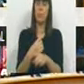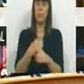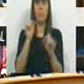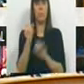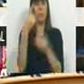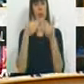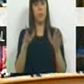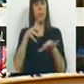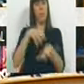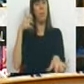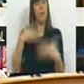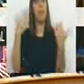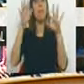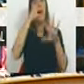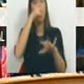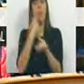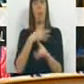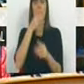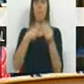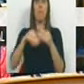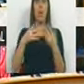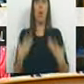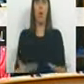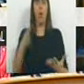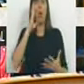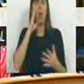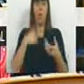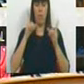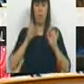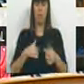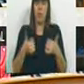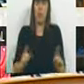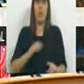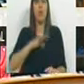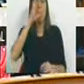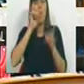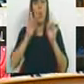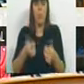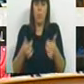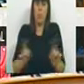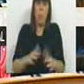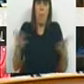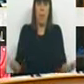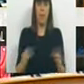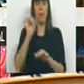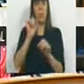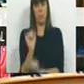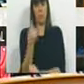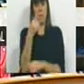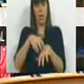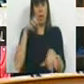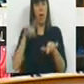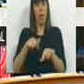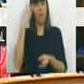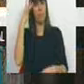sua estreia no Parlamento, mas infelizmente também tenho que acrescentar imediatamente que não vamos começar bem, porque o Sr. Ministro não começou nada bem. A sua estreia no Parlamento